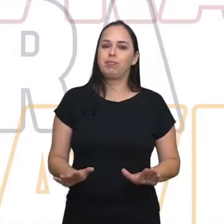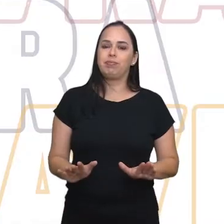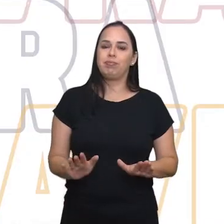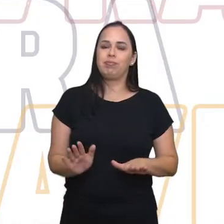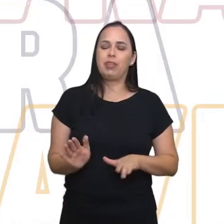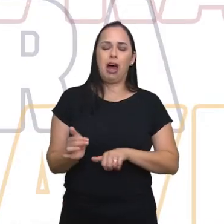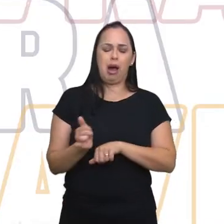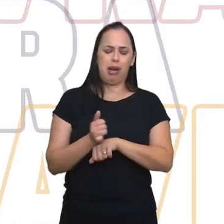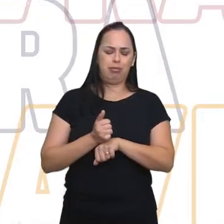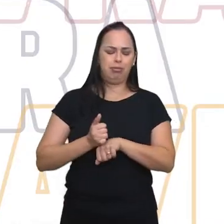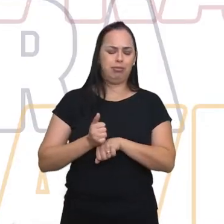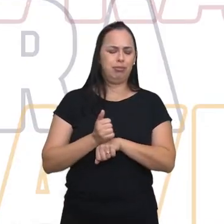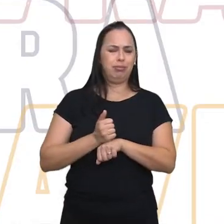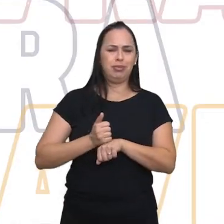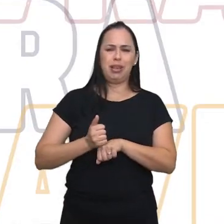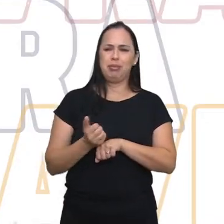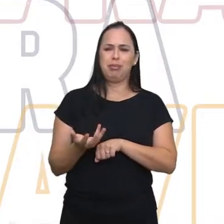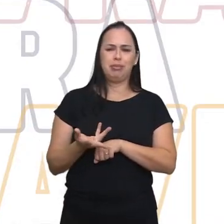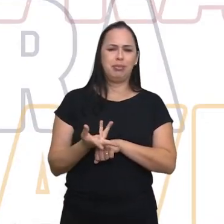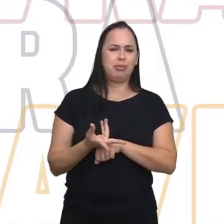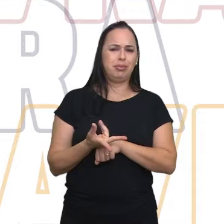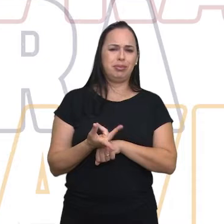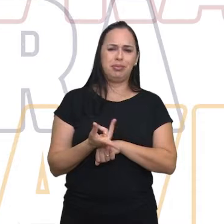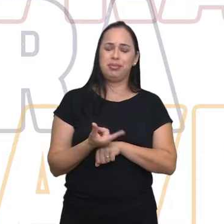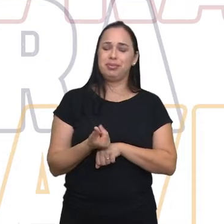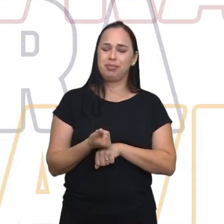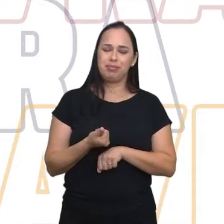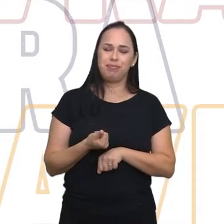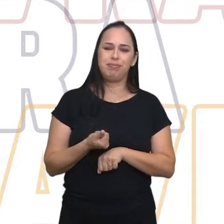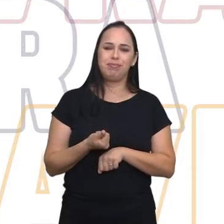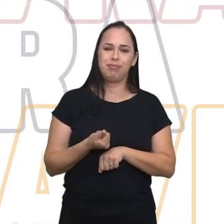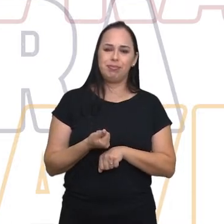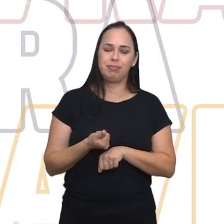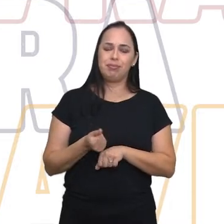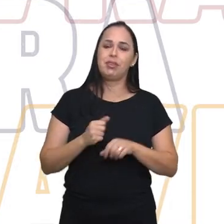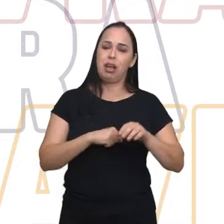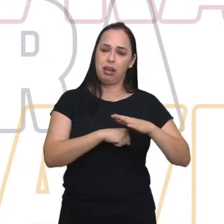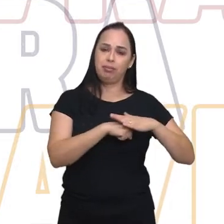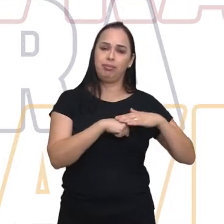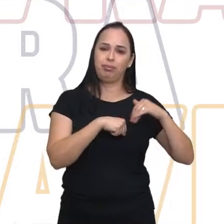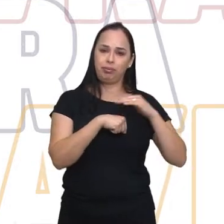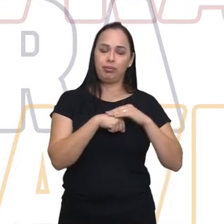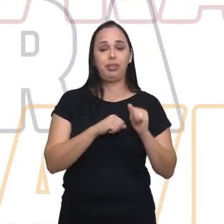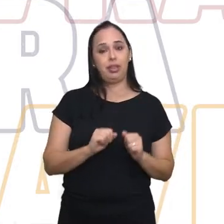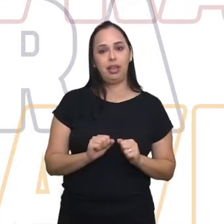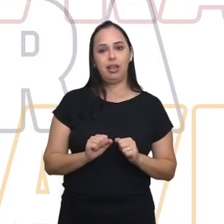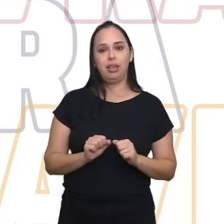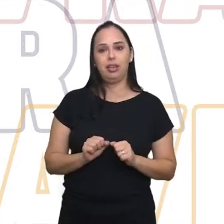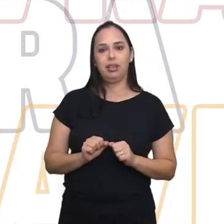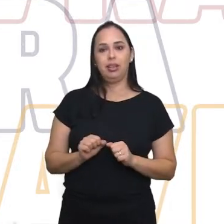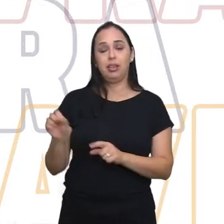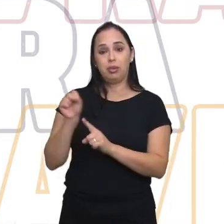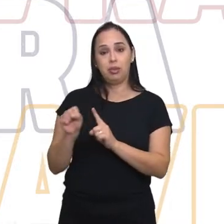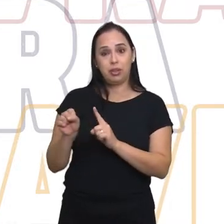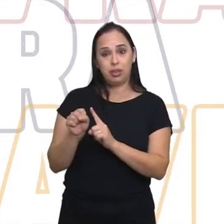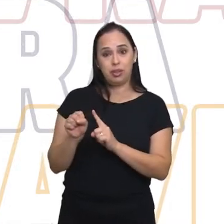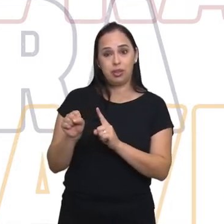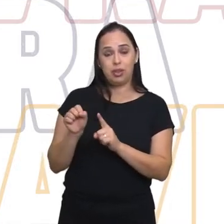É uma profissão maravilhosa, encantadora e acolhedora. O assistente social ele é o